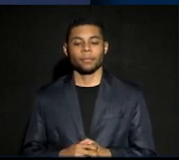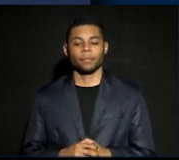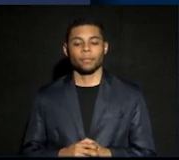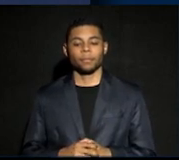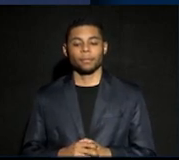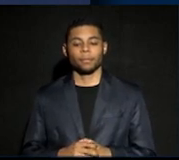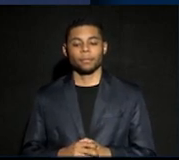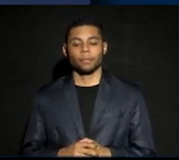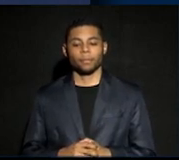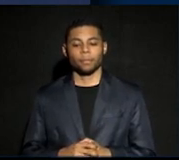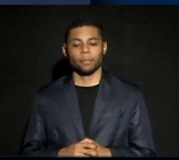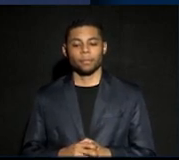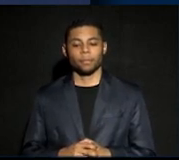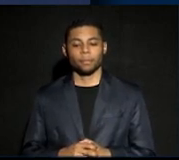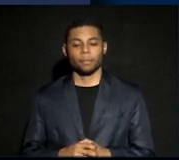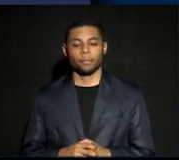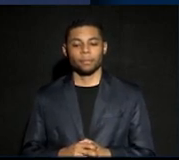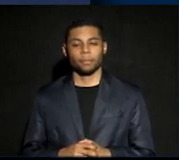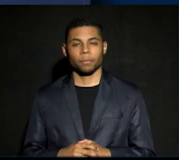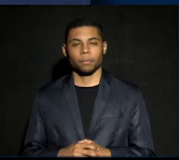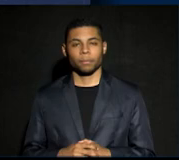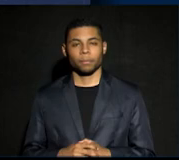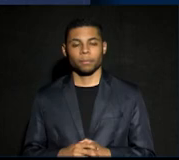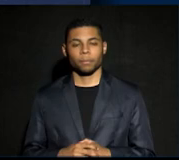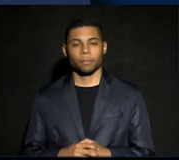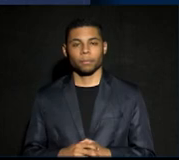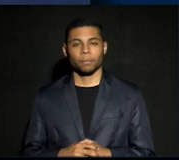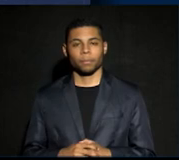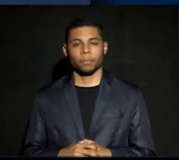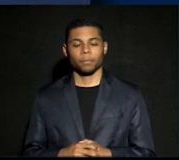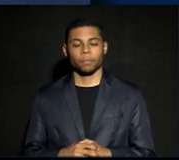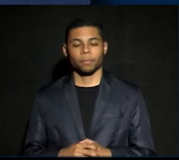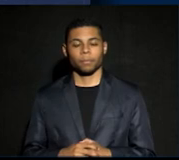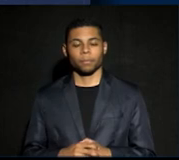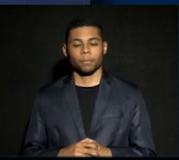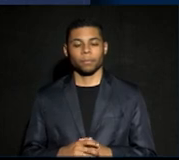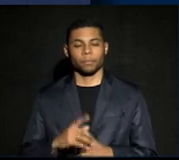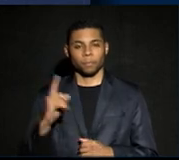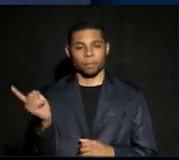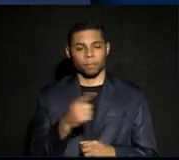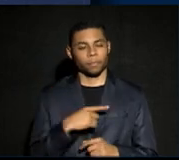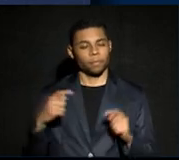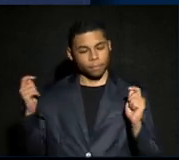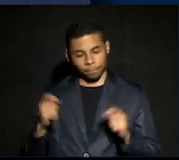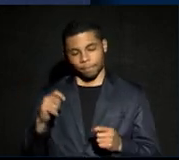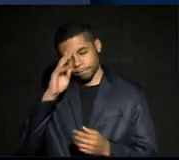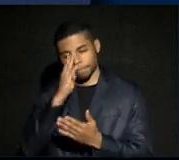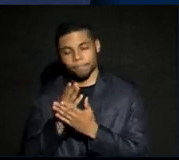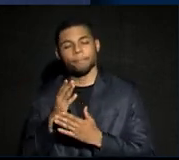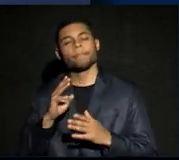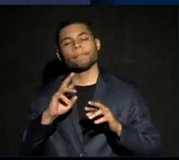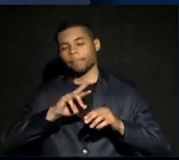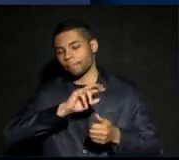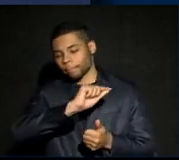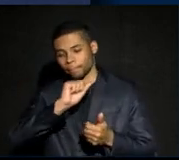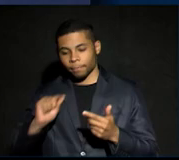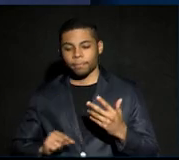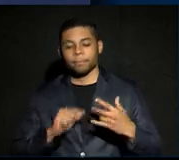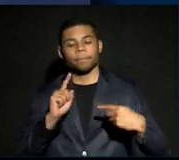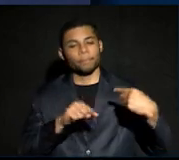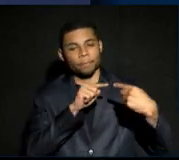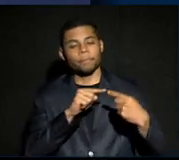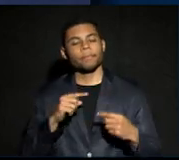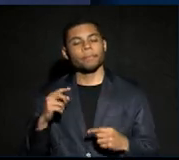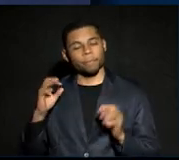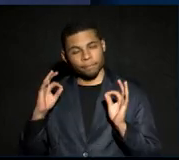Aqui a gente tem que, assim, vamos lá, a gente tem muitos motivos para acreditar que é bem improvável,